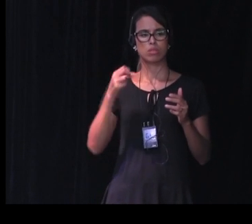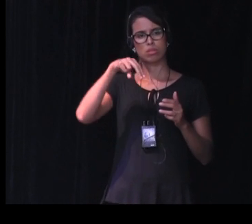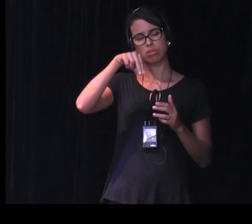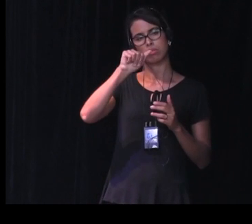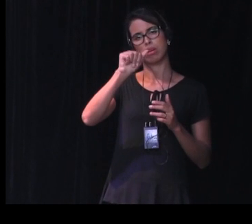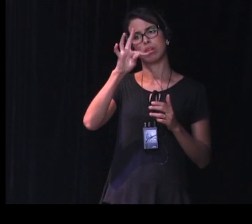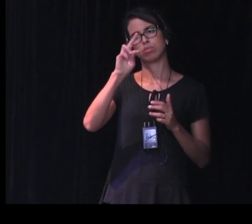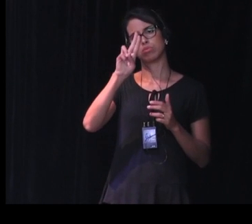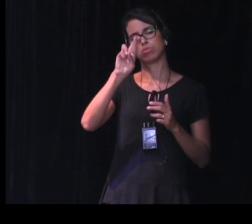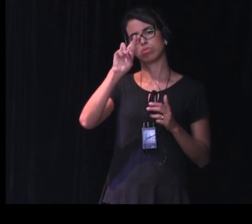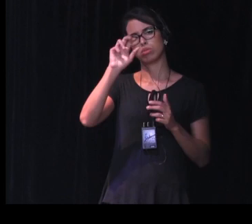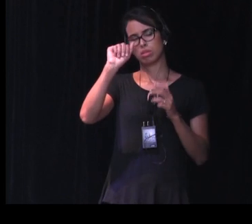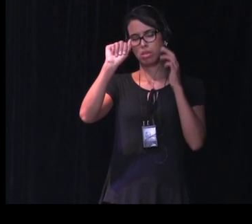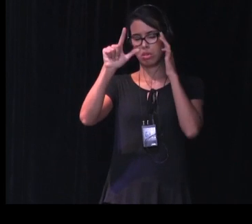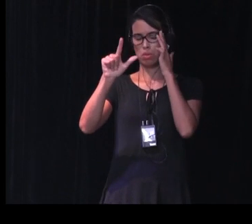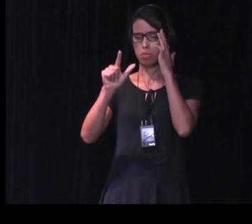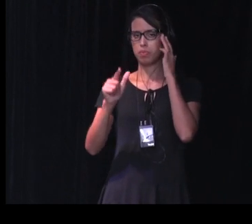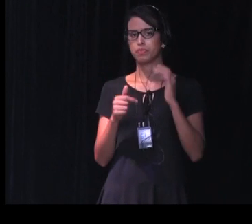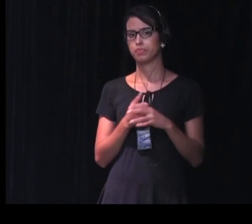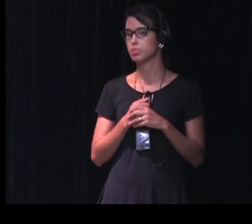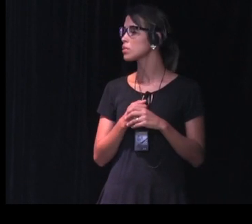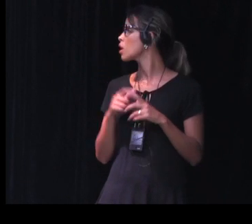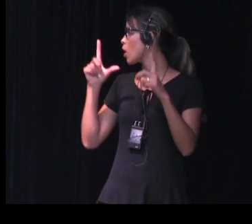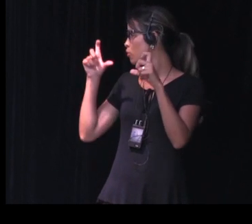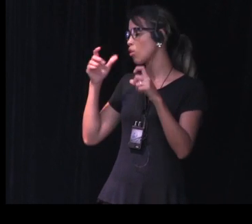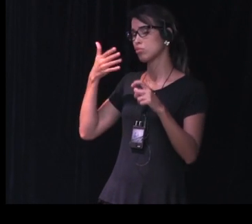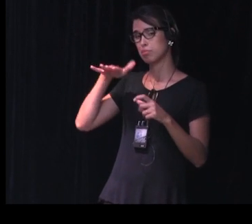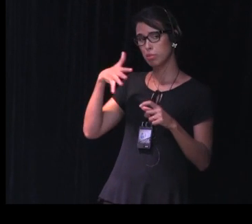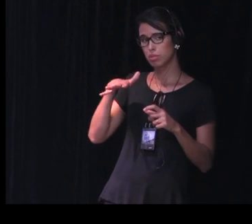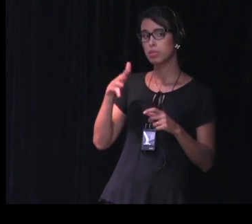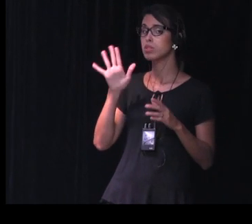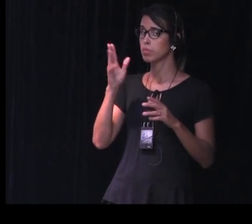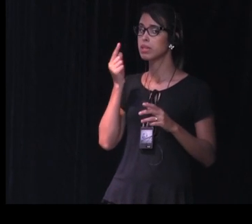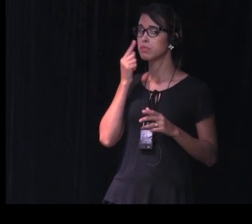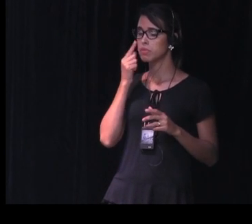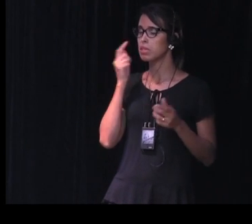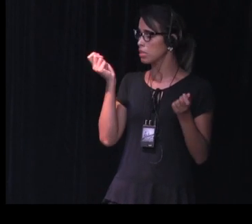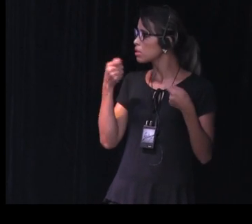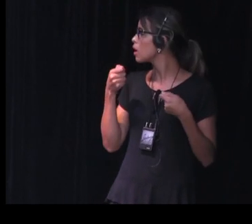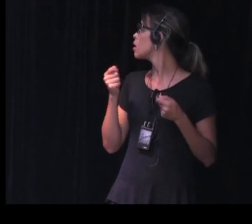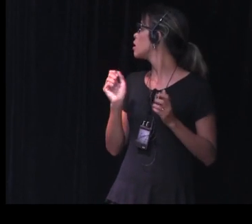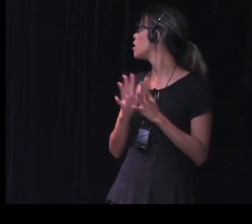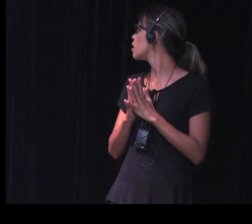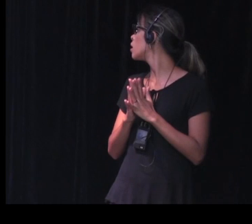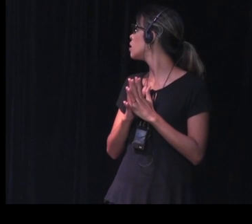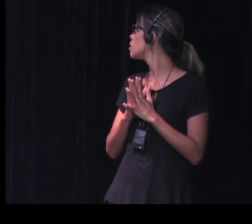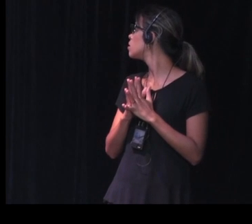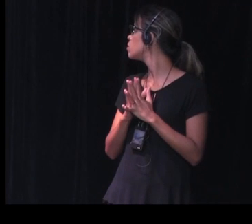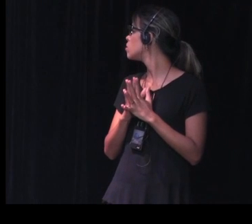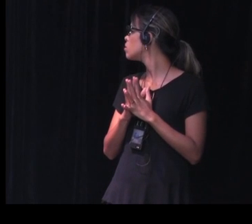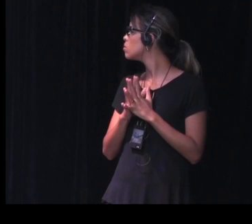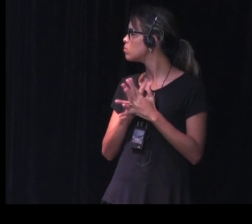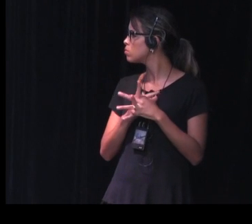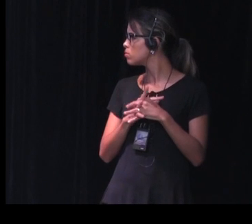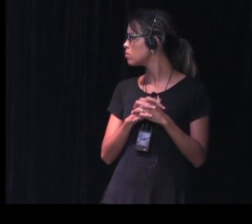1910, conta como um bilandri, a fotografia é ruim, mas dá para ver